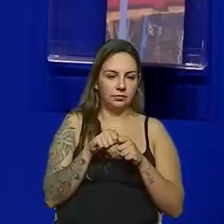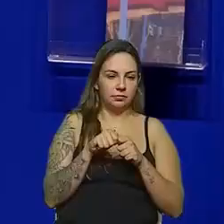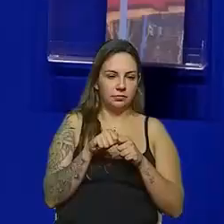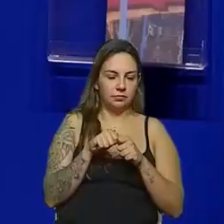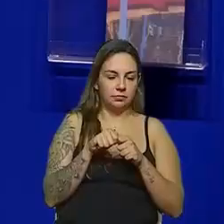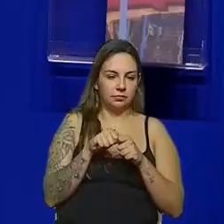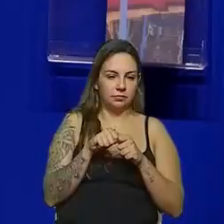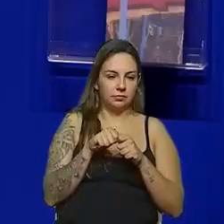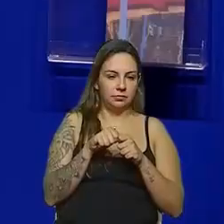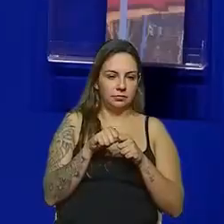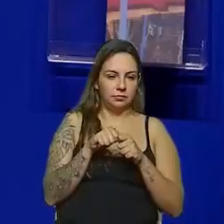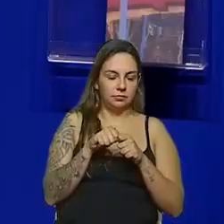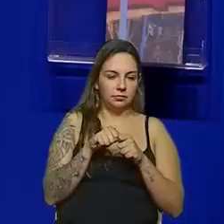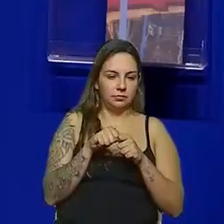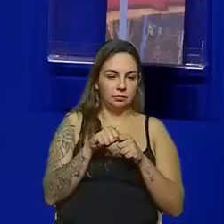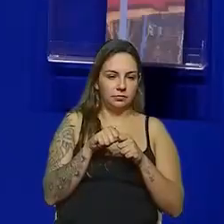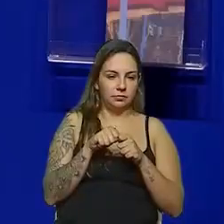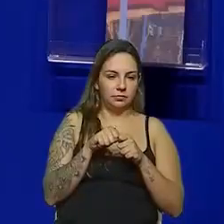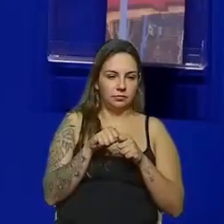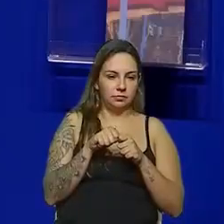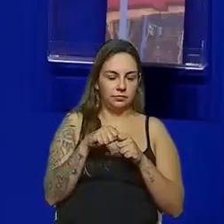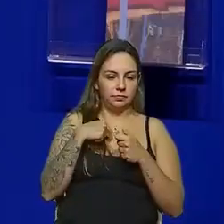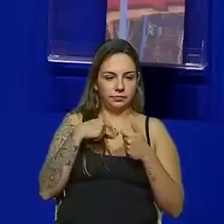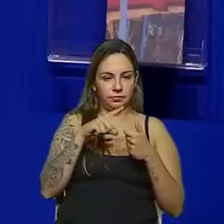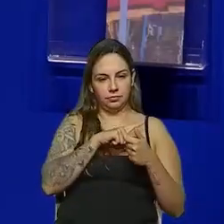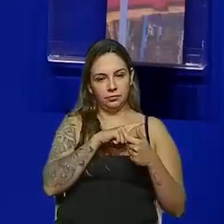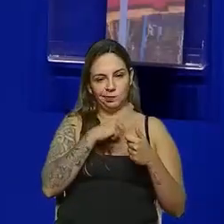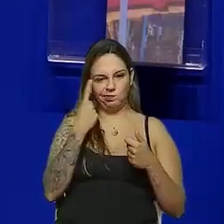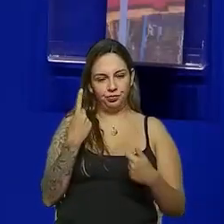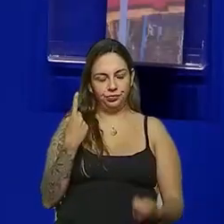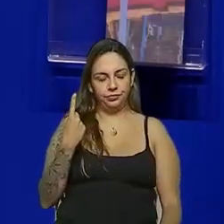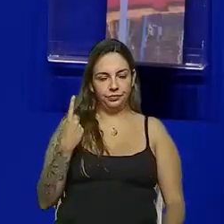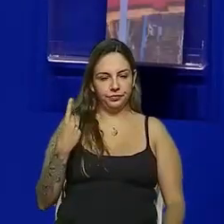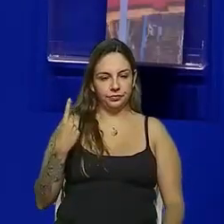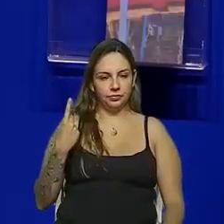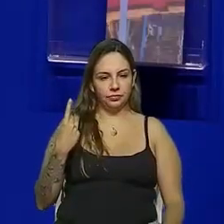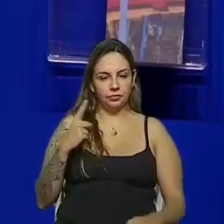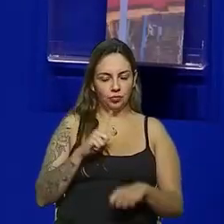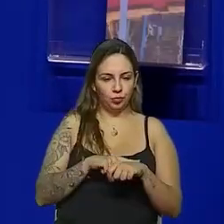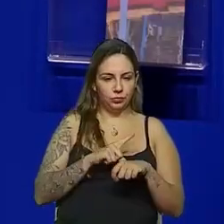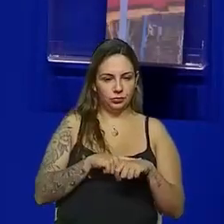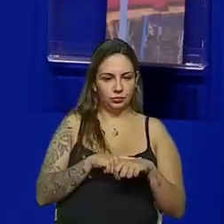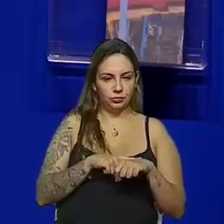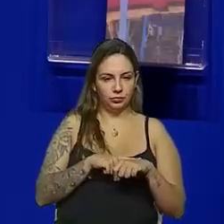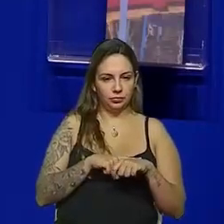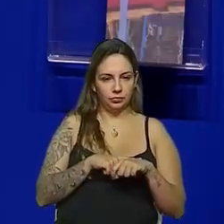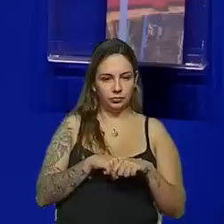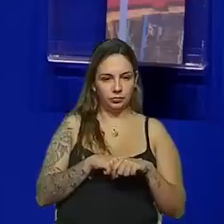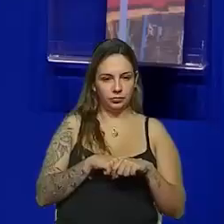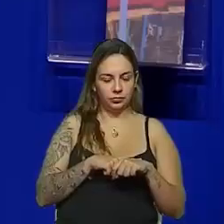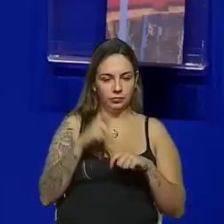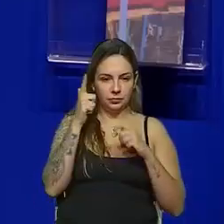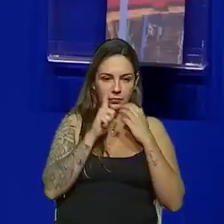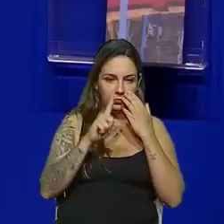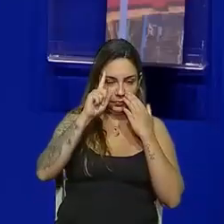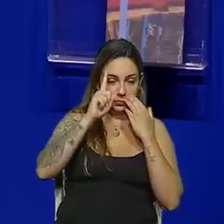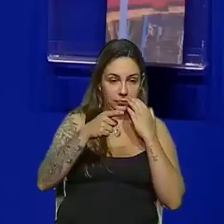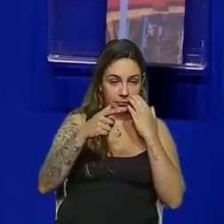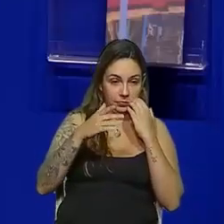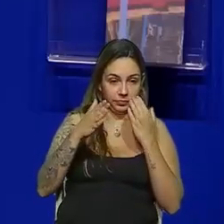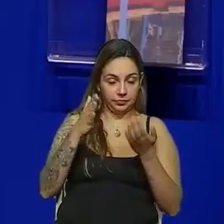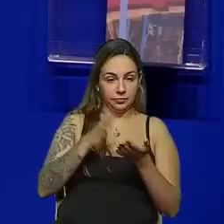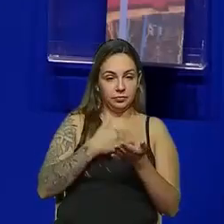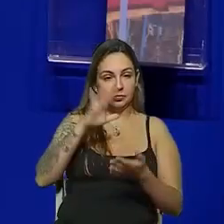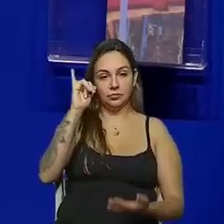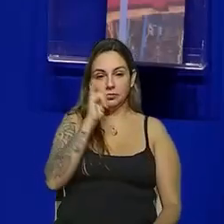dono. Então ficou. Eu tive um momento em que eu consegui mandar esse livro